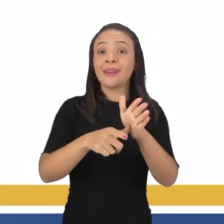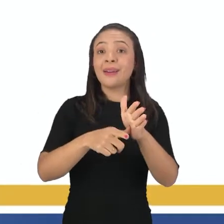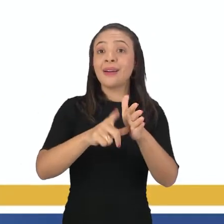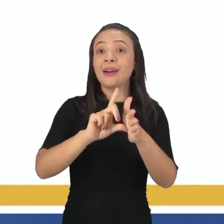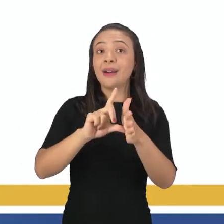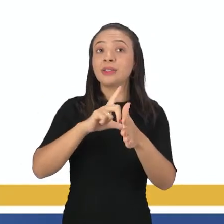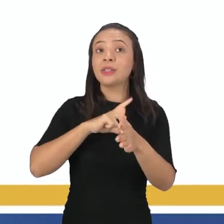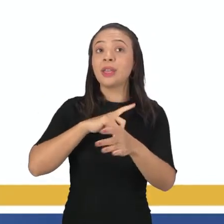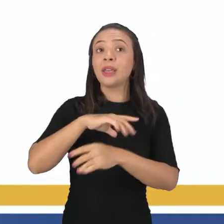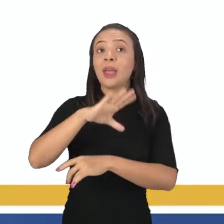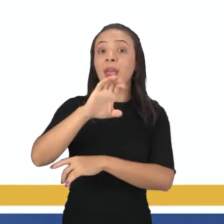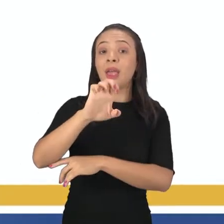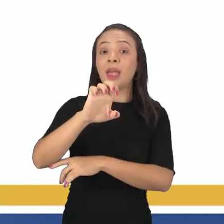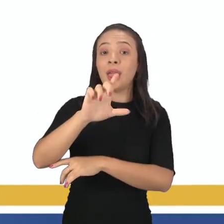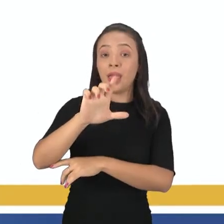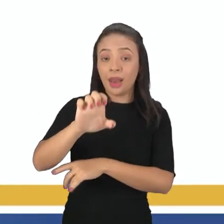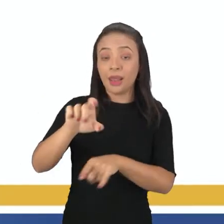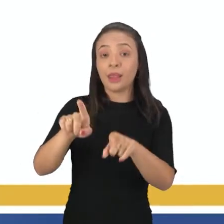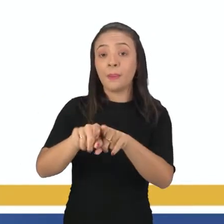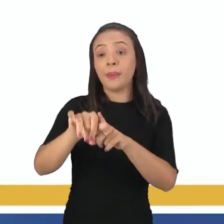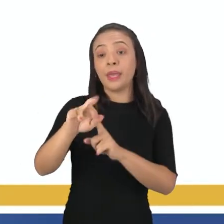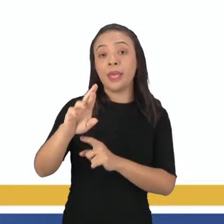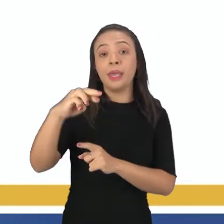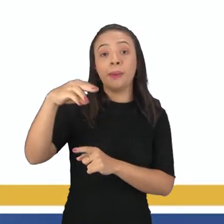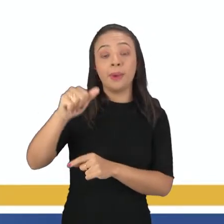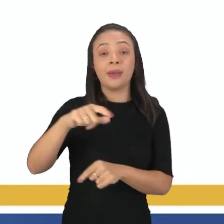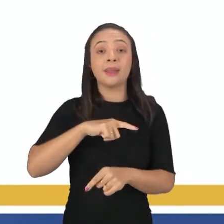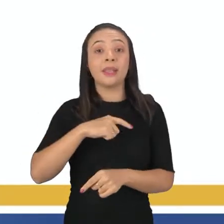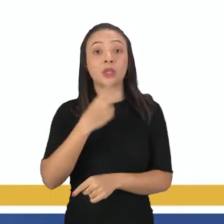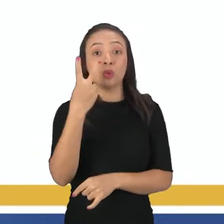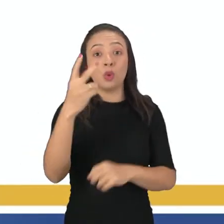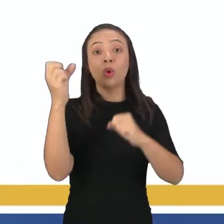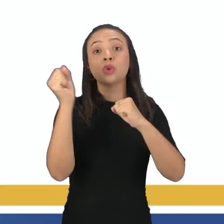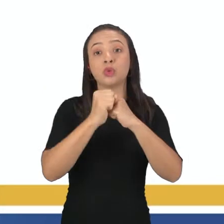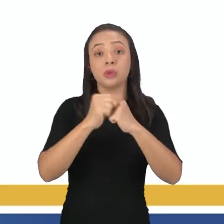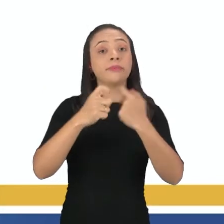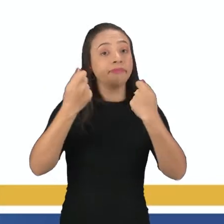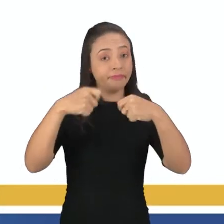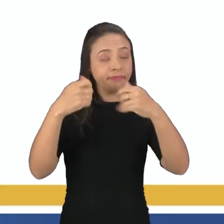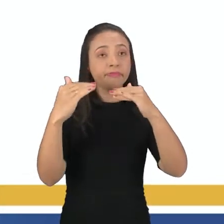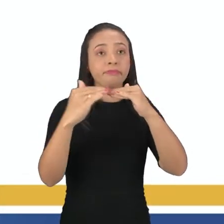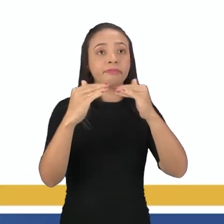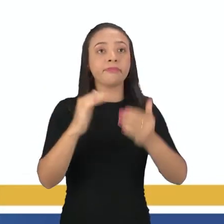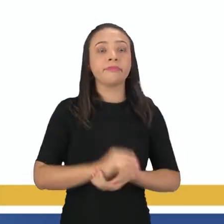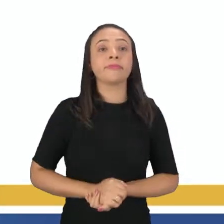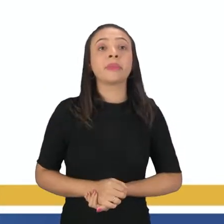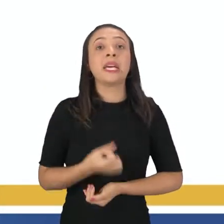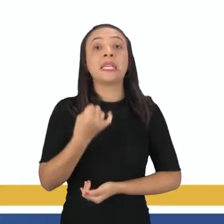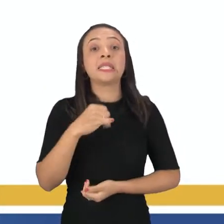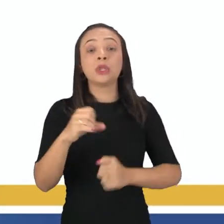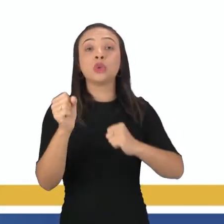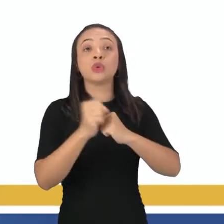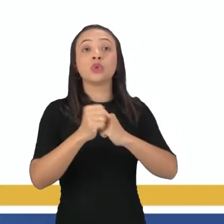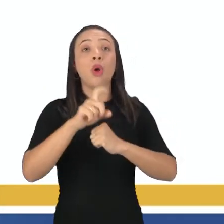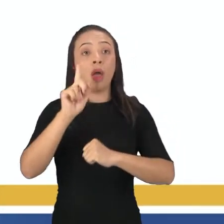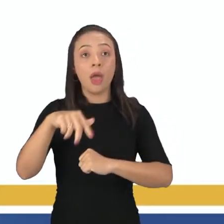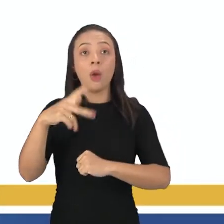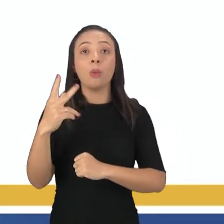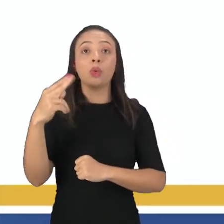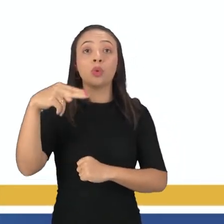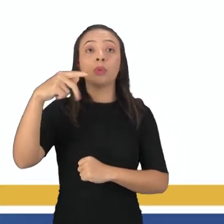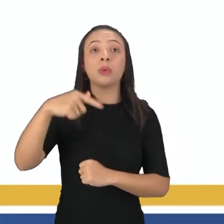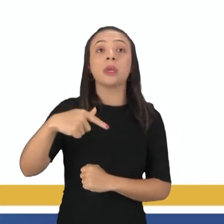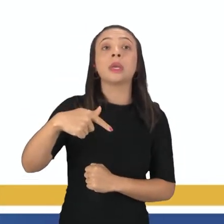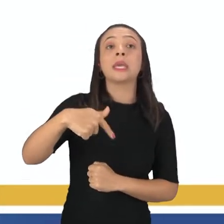relativo nós temos ele e a irmã. São dois sujeitos que devem concordar. Quando o sujeito da oração é o pronome relativo